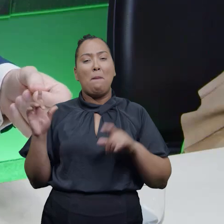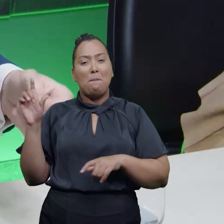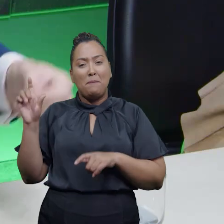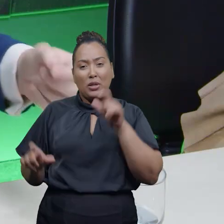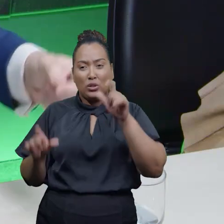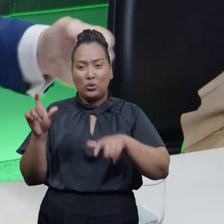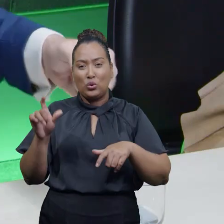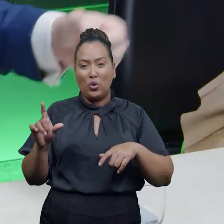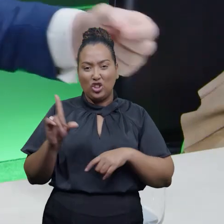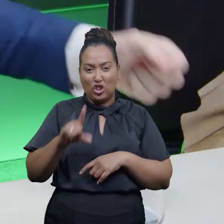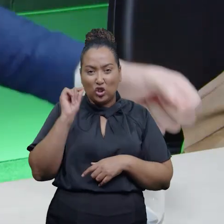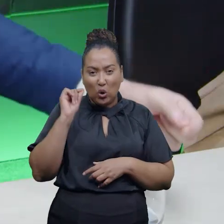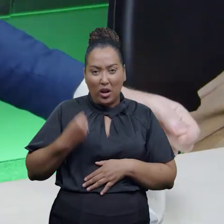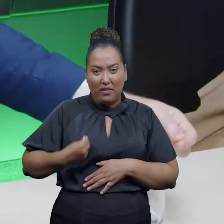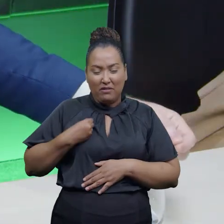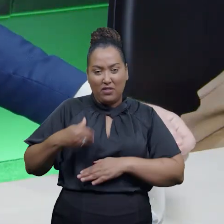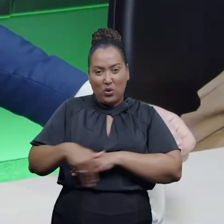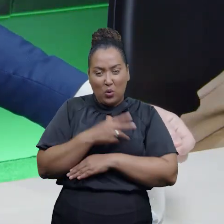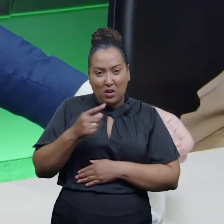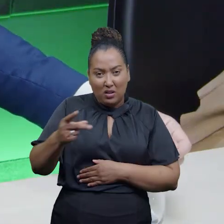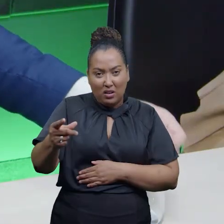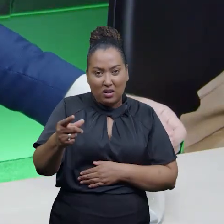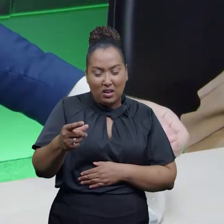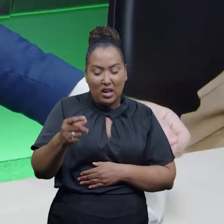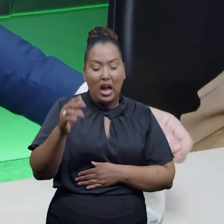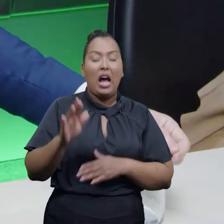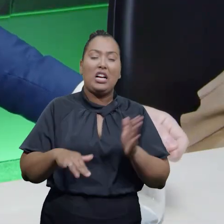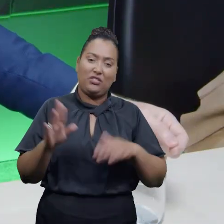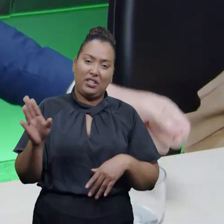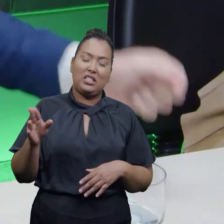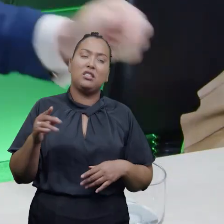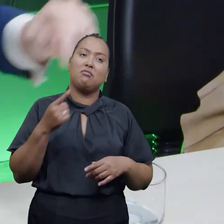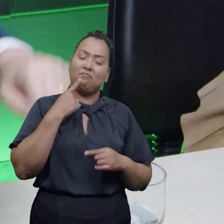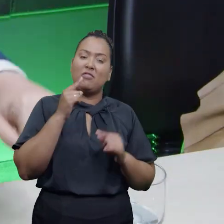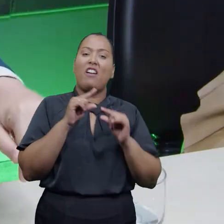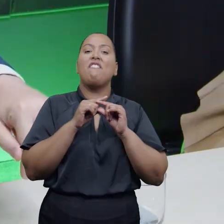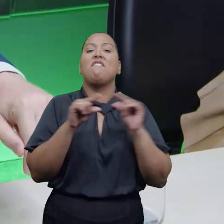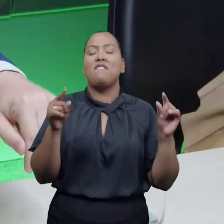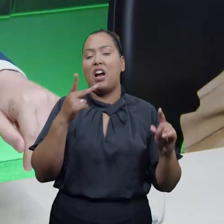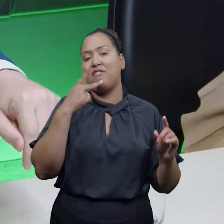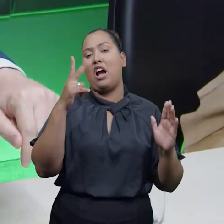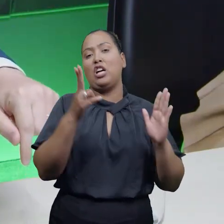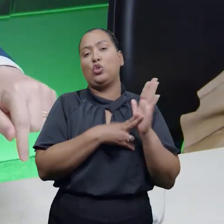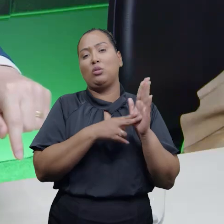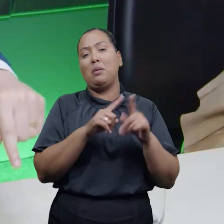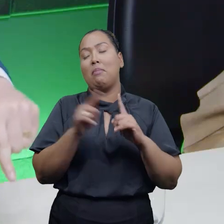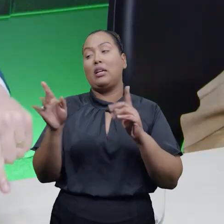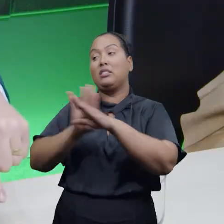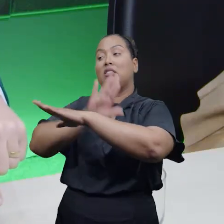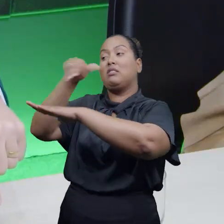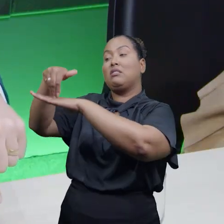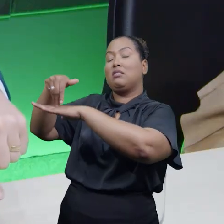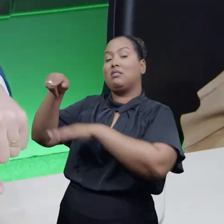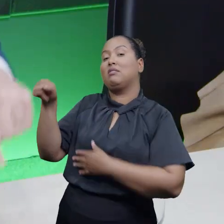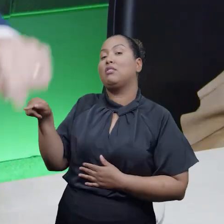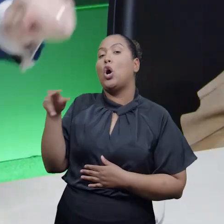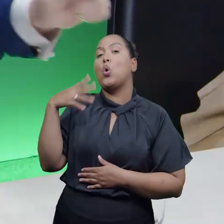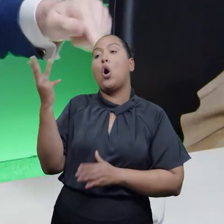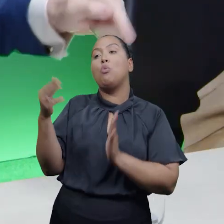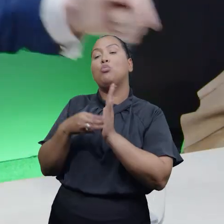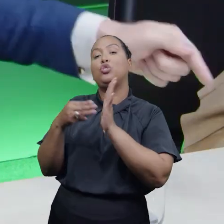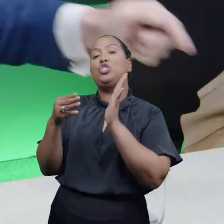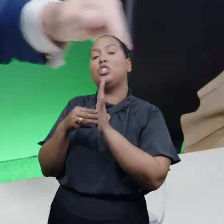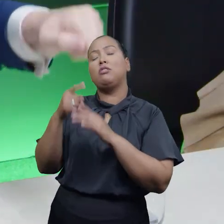humano vai escolher ficar na rua. Às vezes ele pode até falar para você isso, mas você tem que entender o